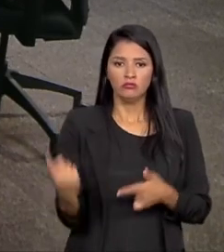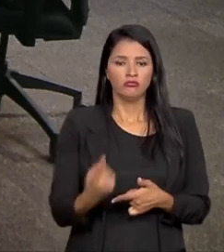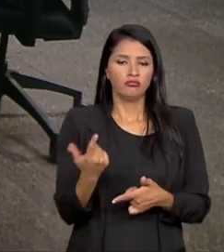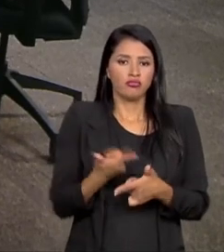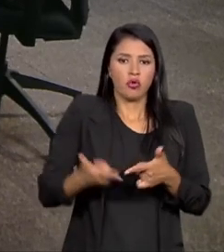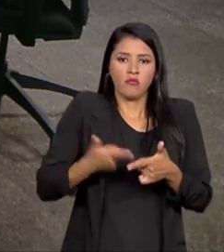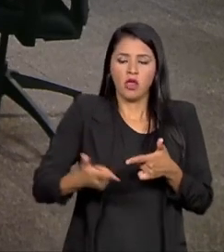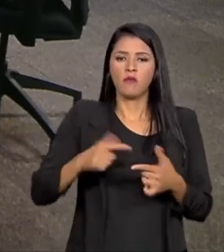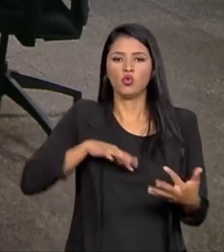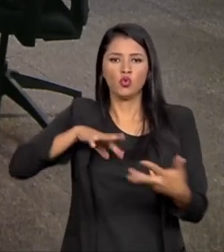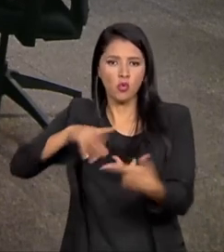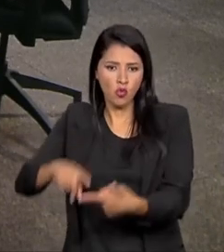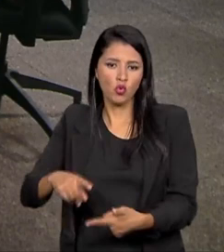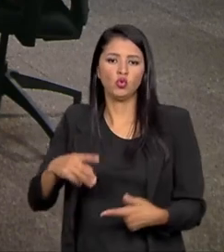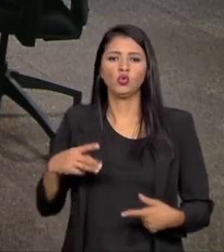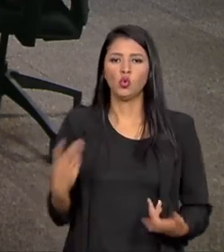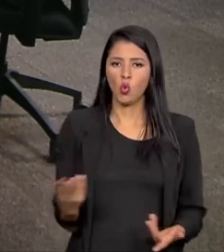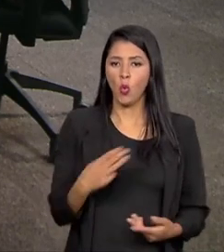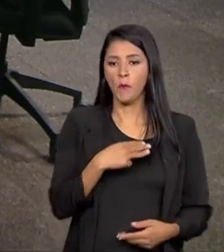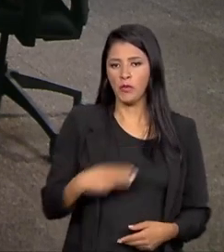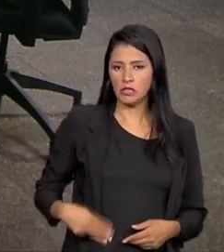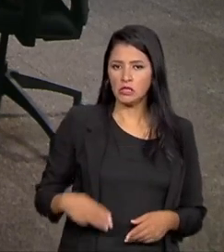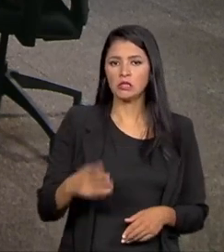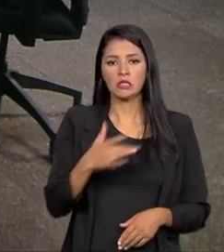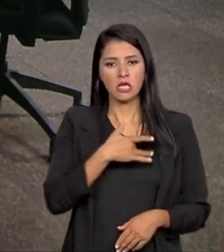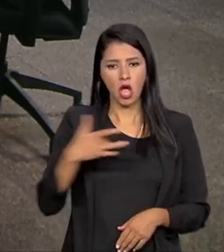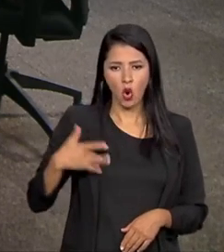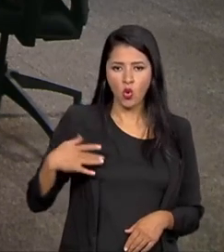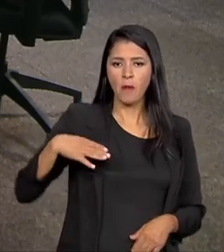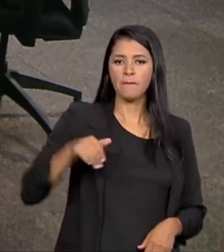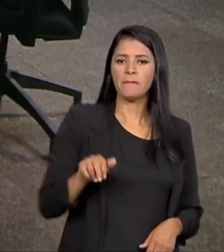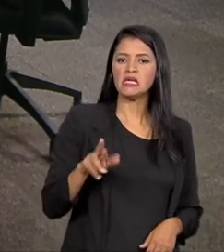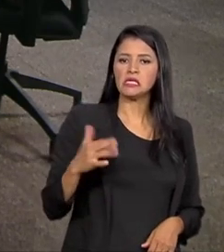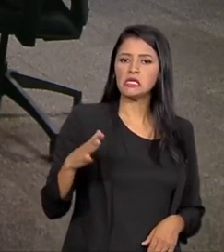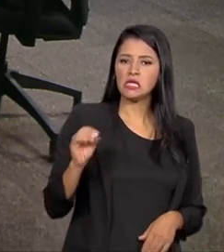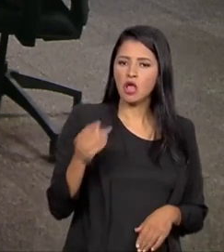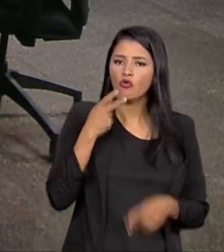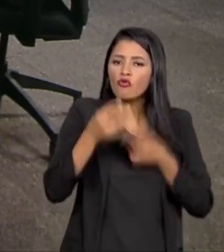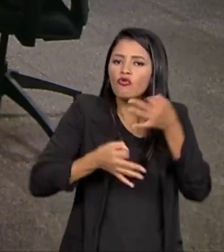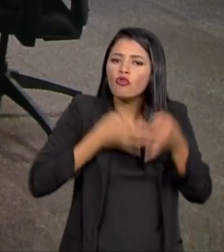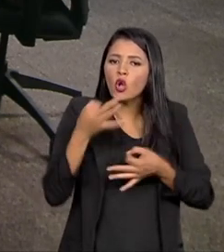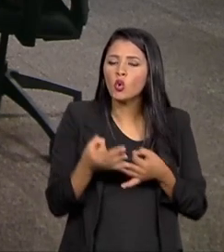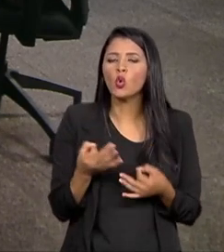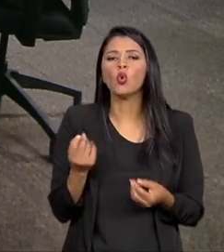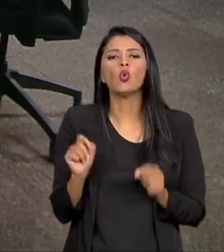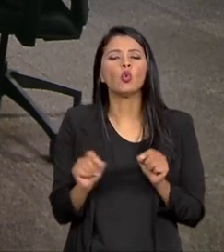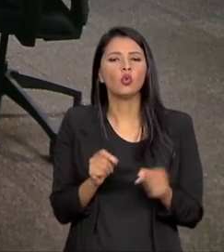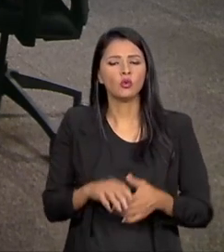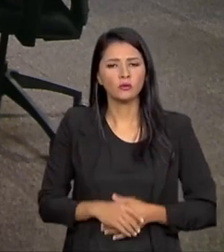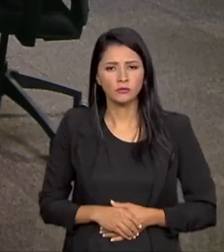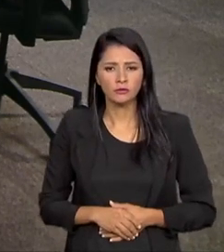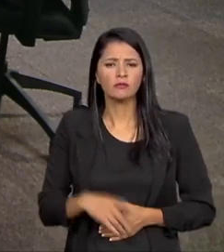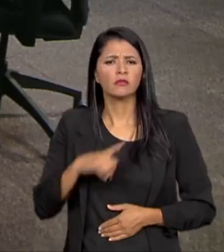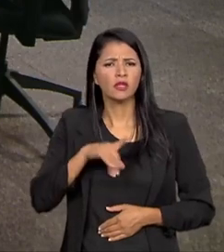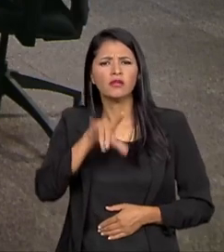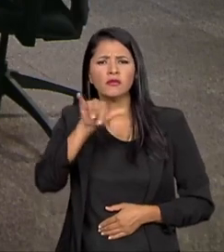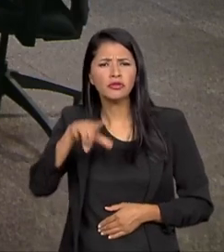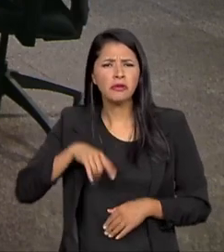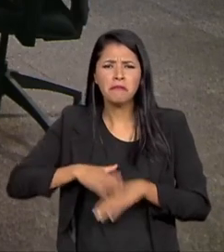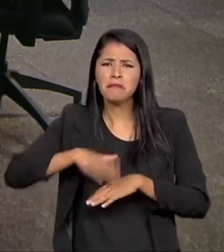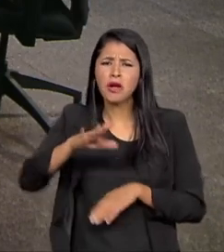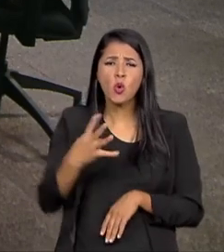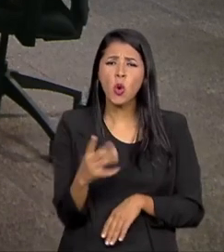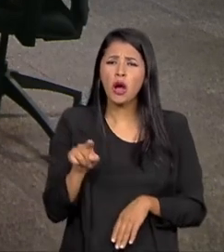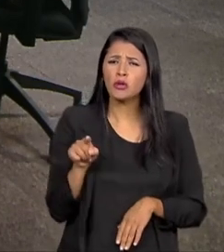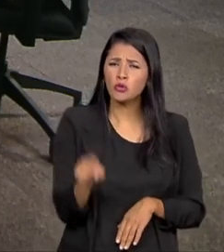o ministro da saúde Marcelo Queiroga comentou a atuação do ministério com mais de 4.000